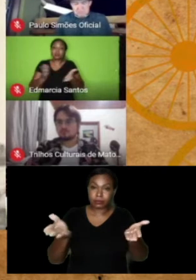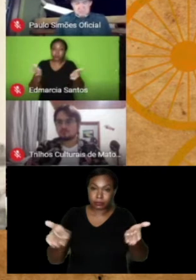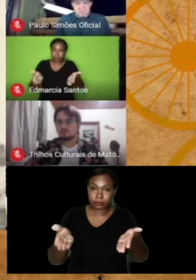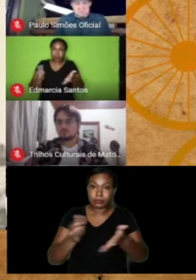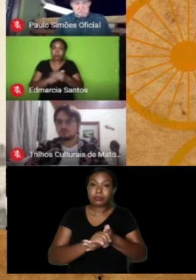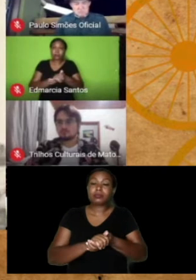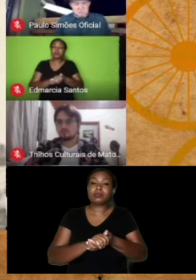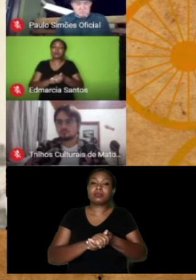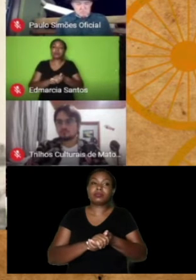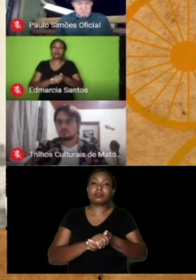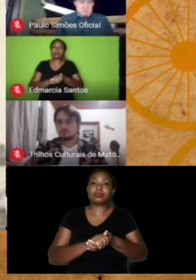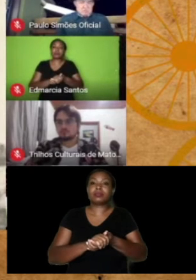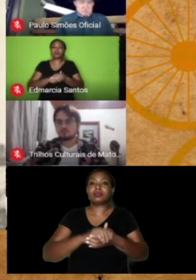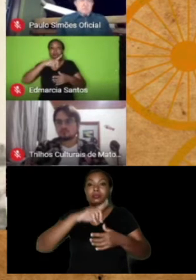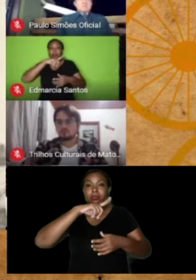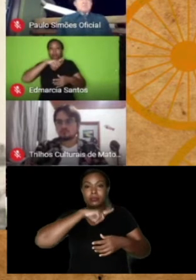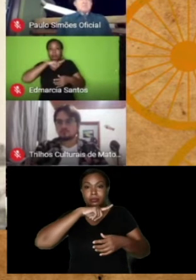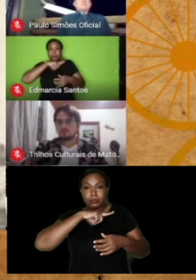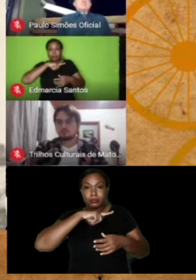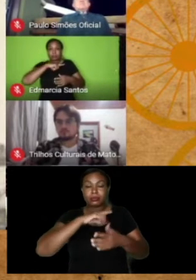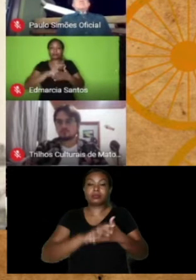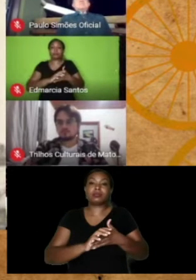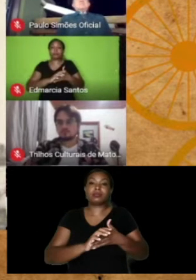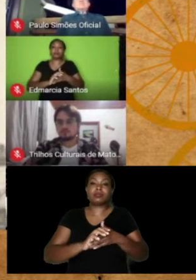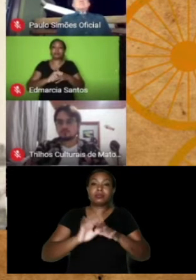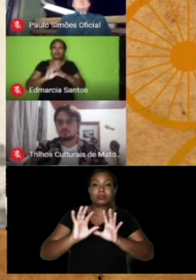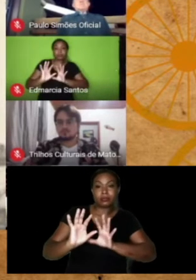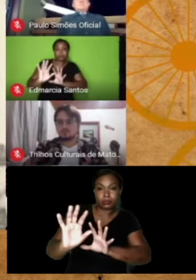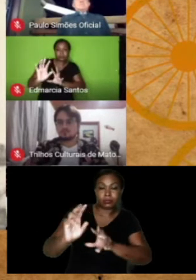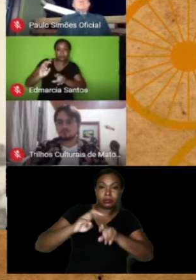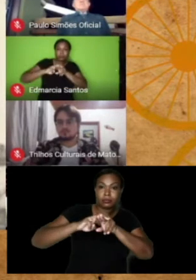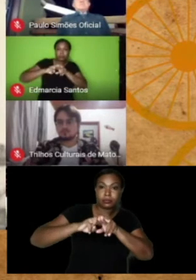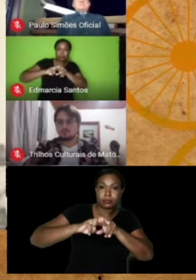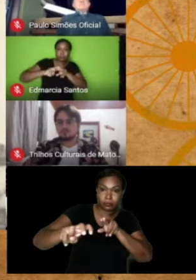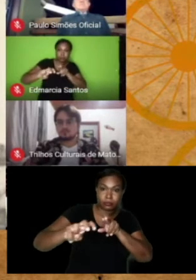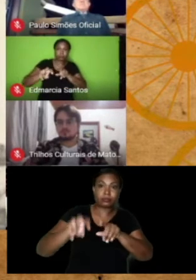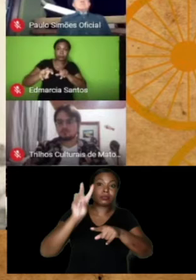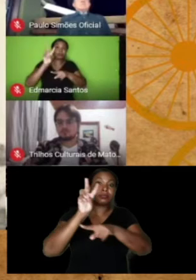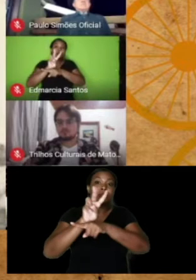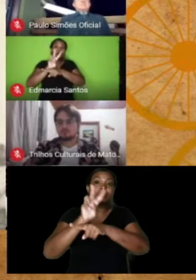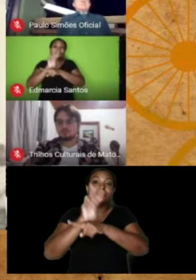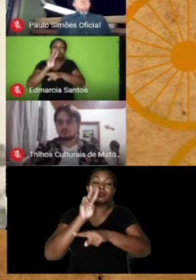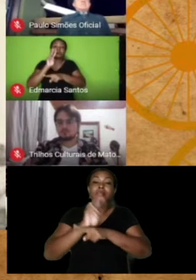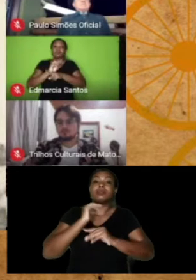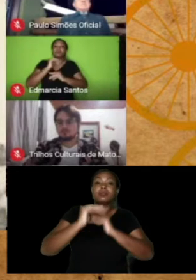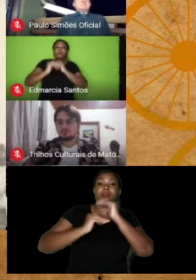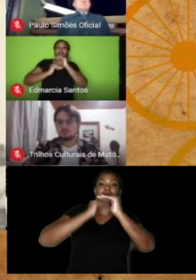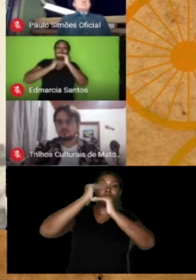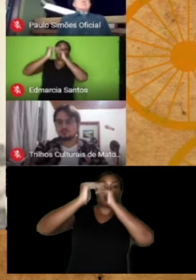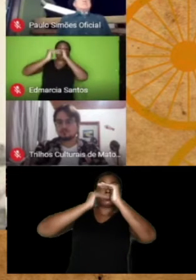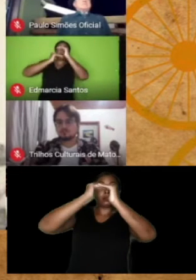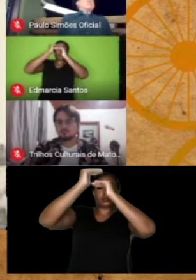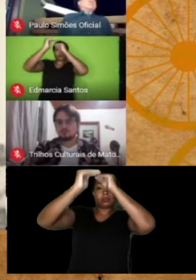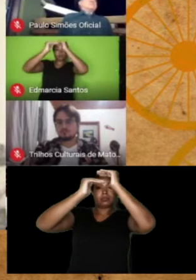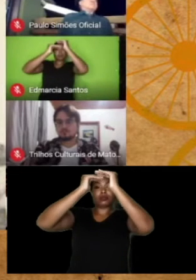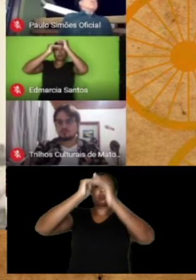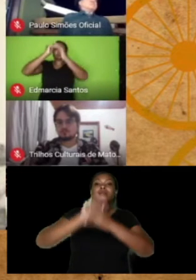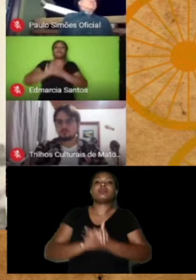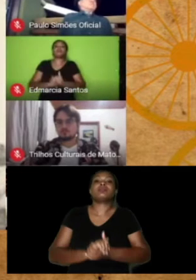a gente busca, através da preservação, né, algo que possa colaborar com o